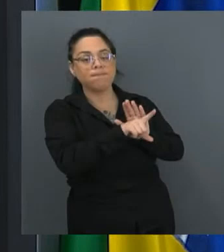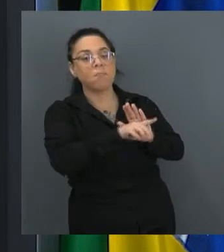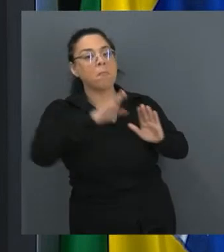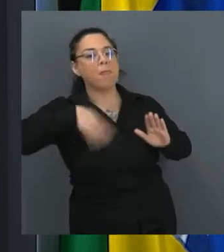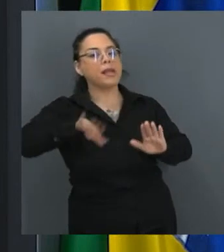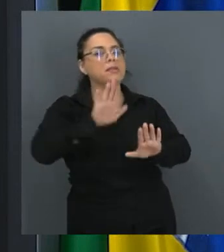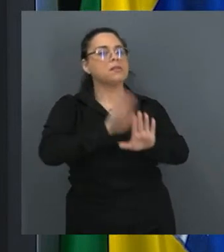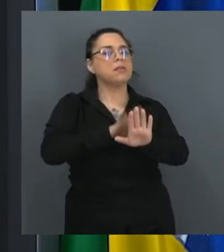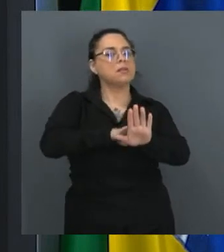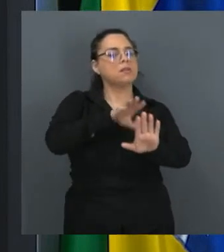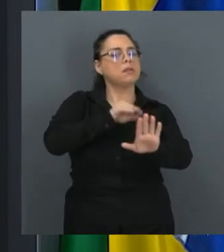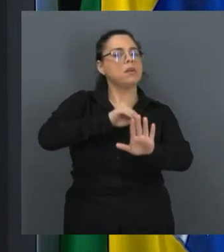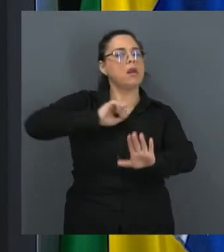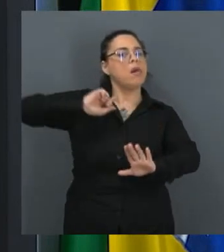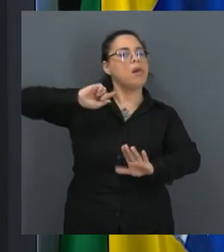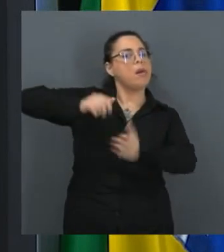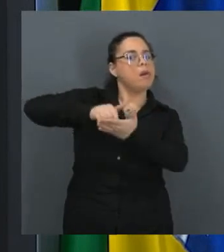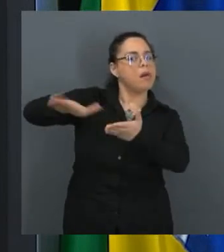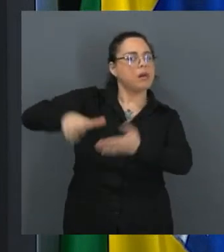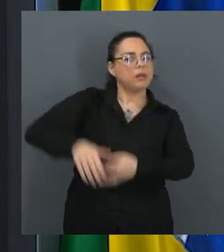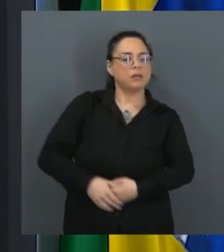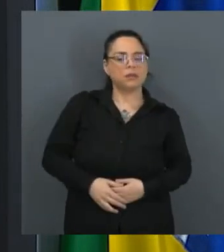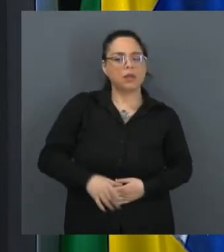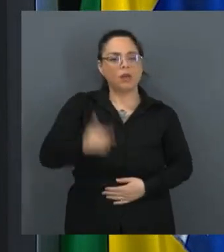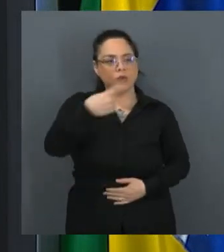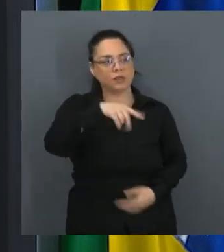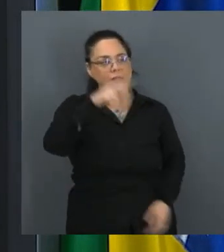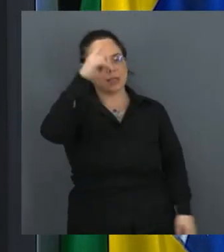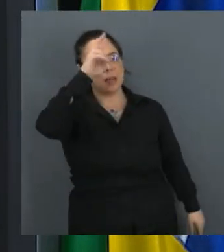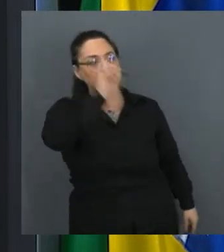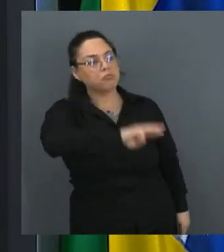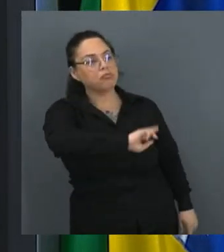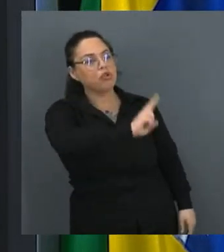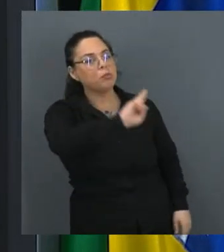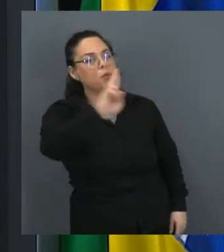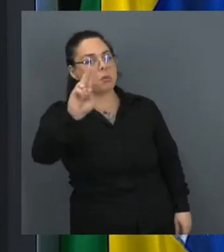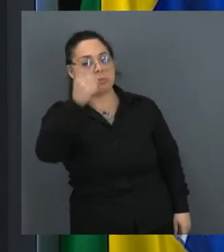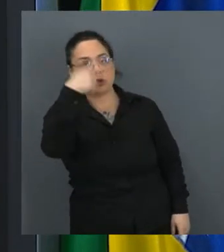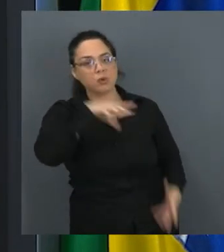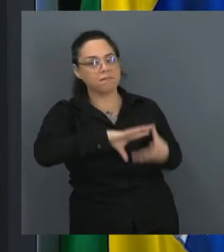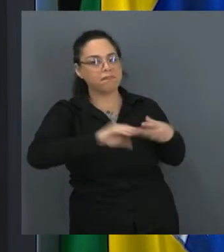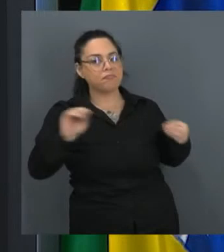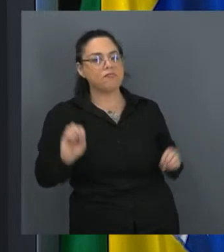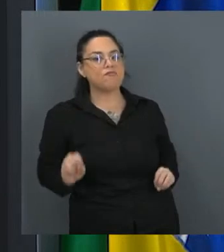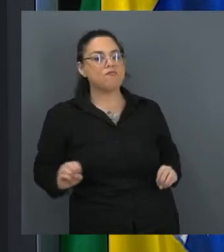arbitrariamente demitido. A gente já ouviu falar nele depois disso tudo? Ninguém ouve mais falar nele.